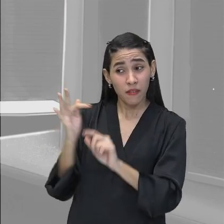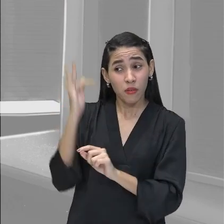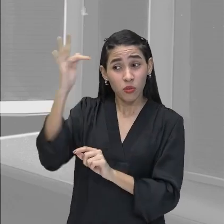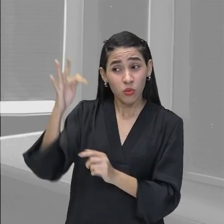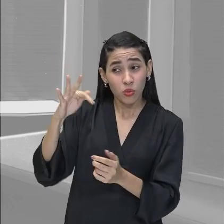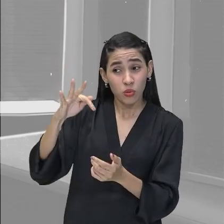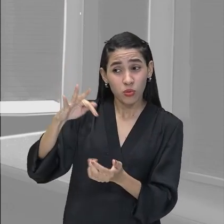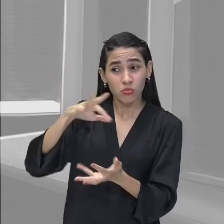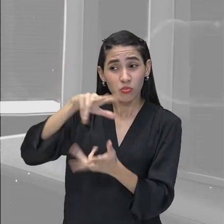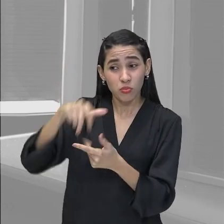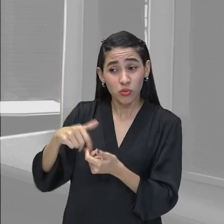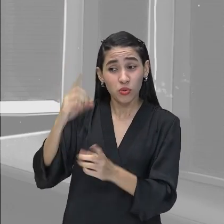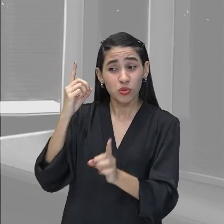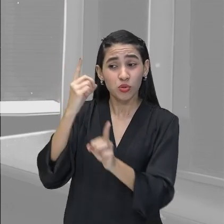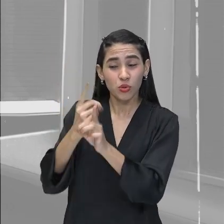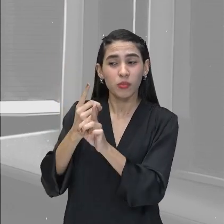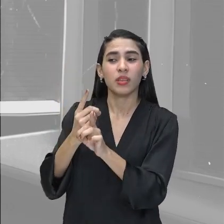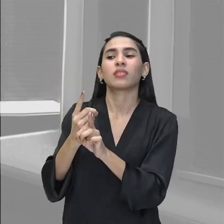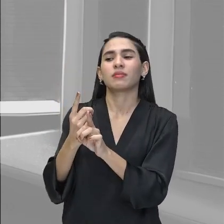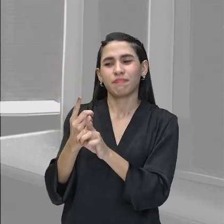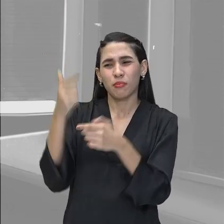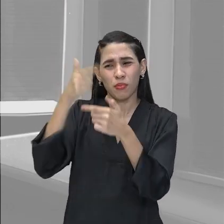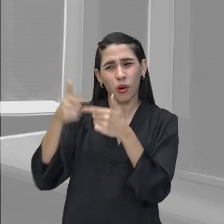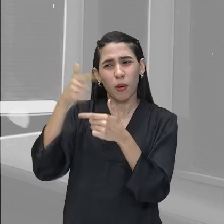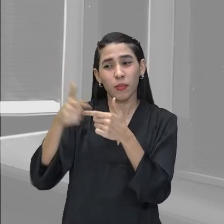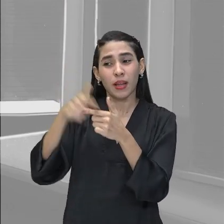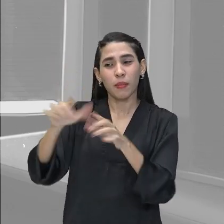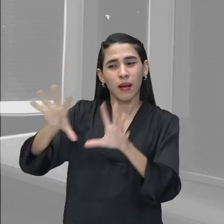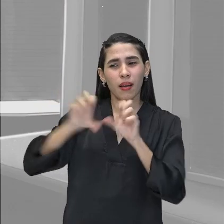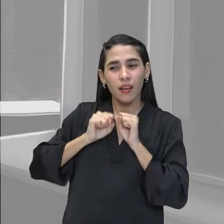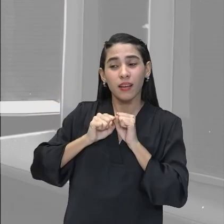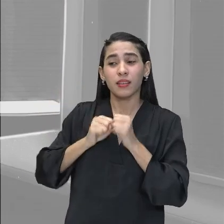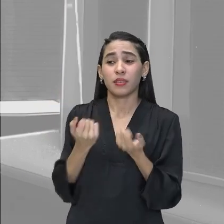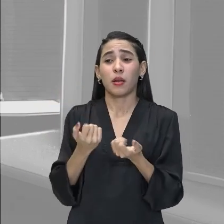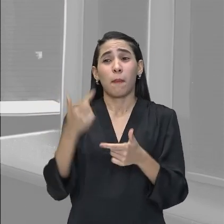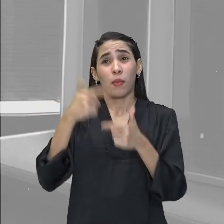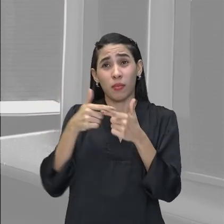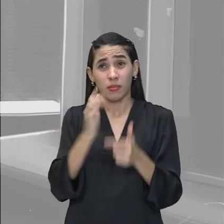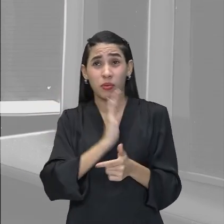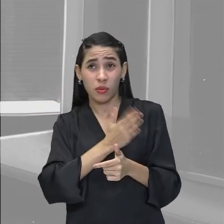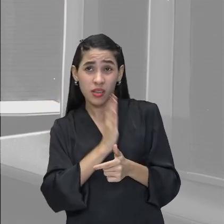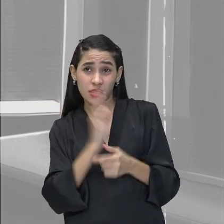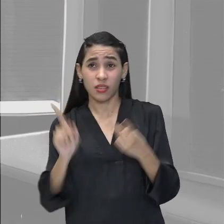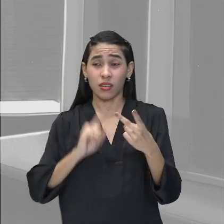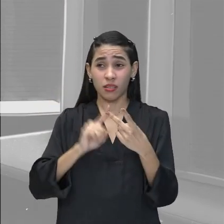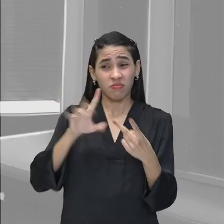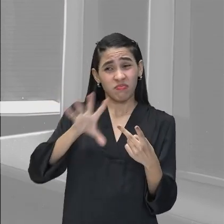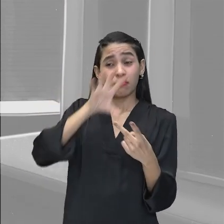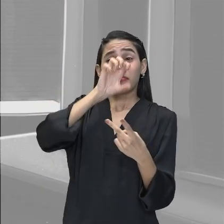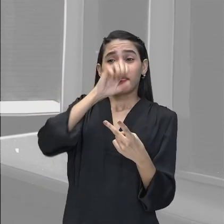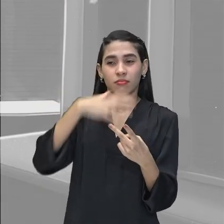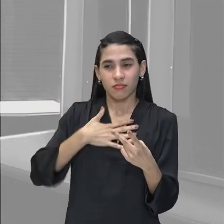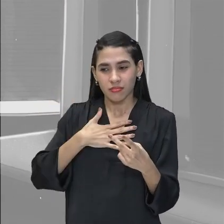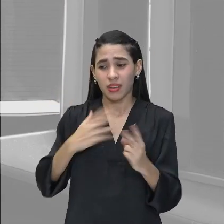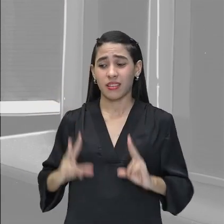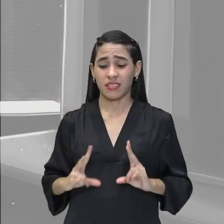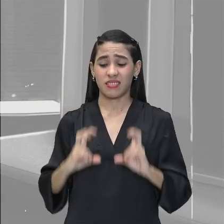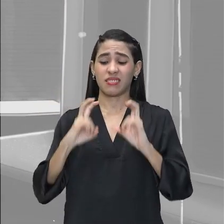humanidade vai descobrir os males que ele causa, como doenças cardiovasculares, doenças respiratórias,